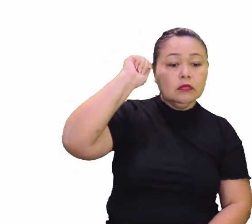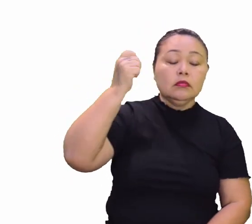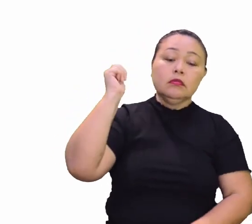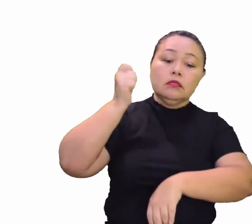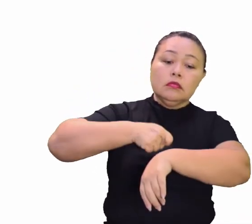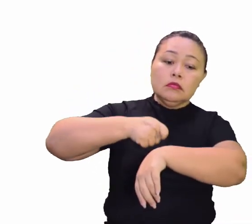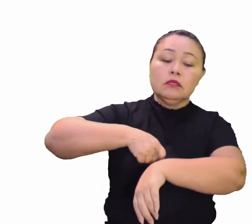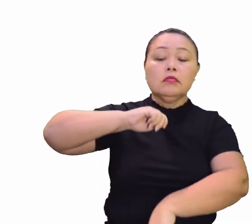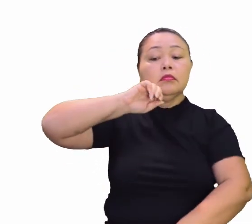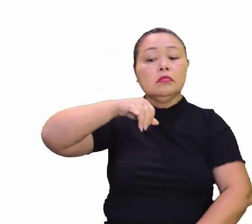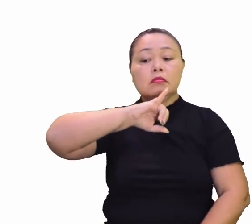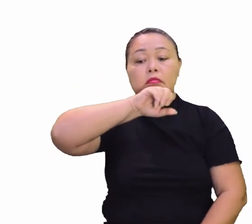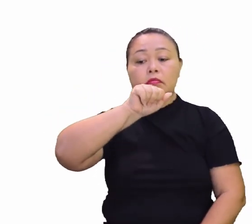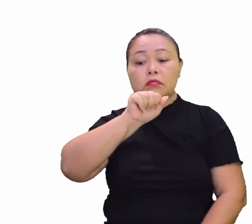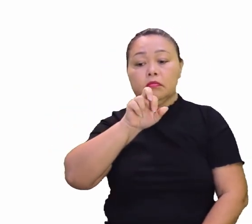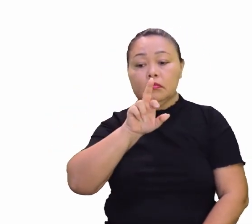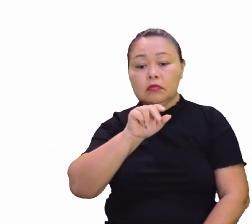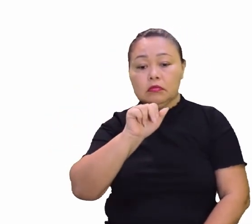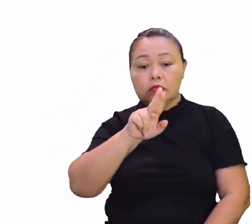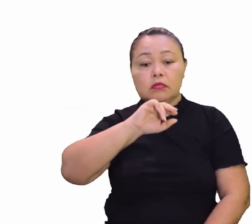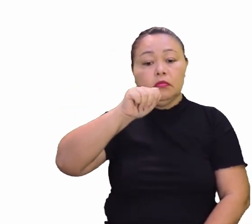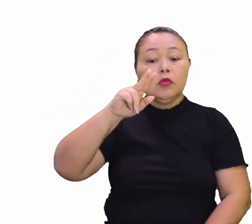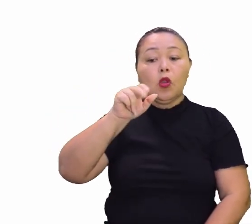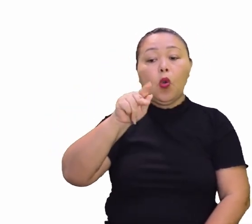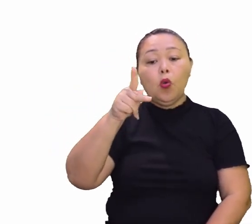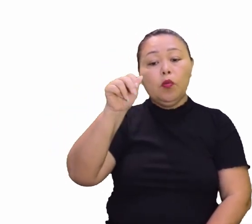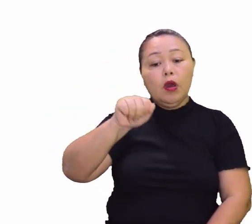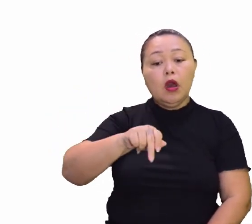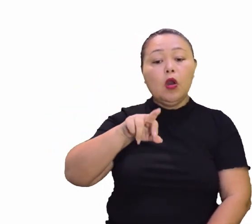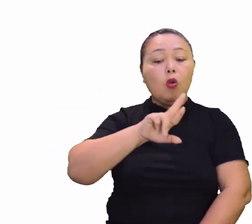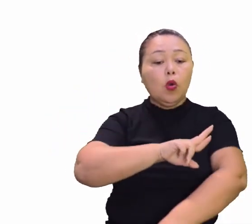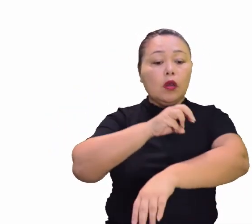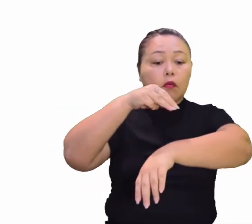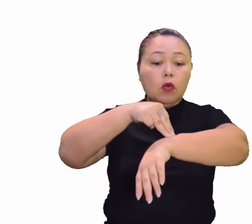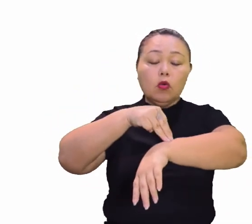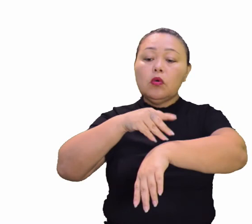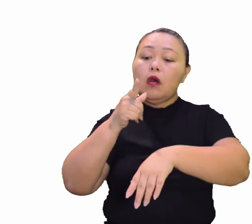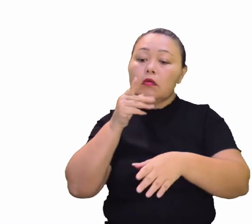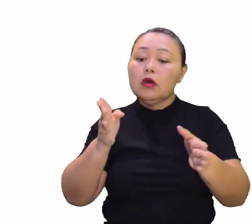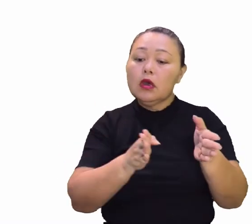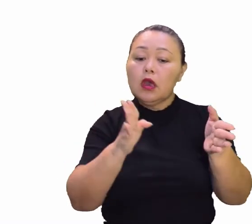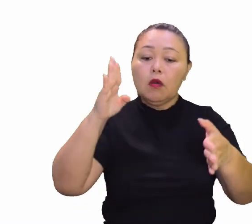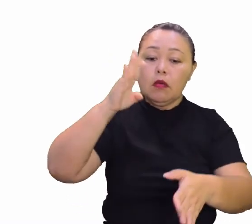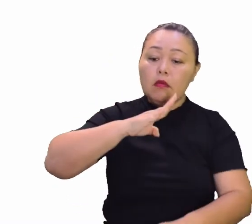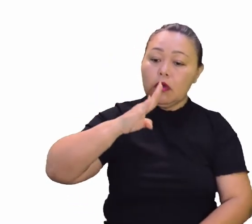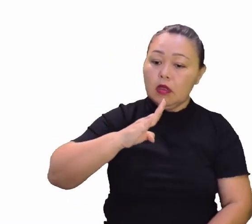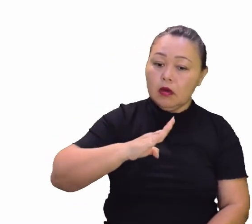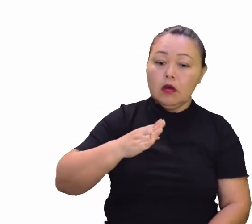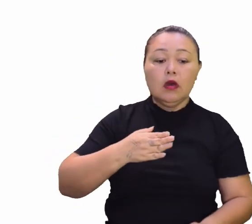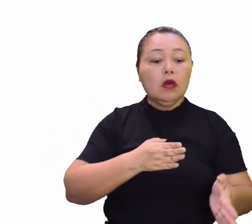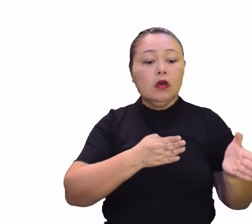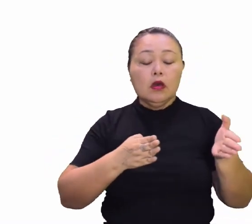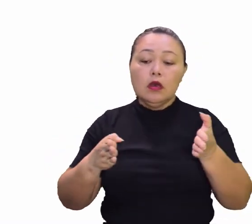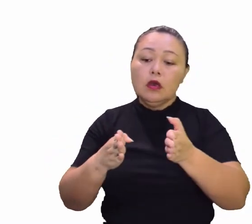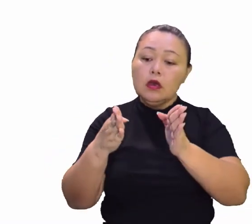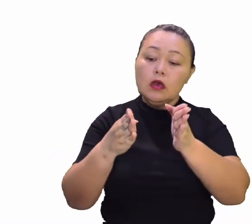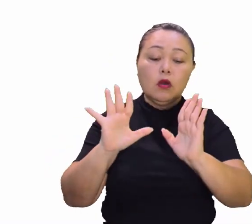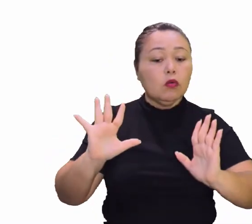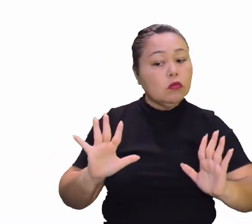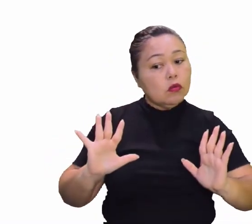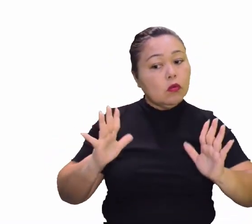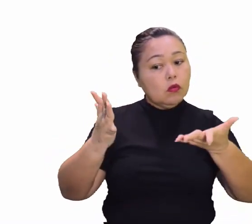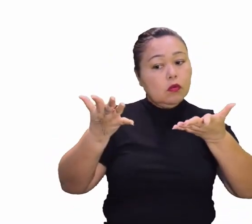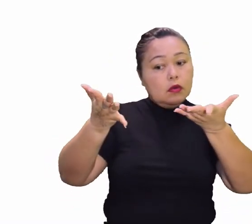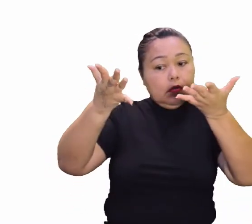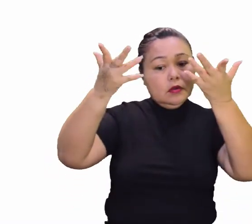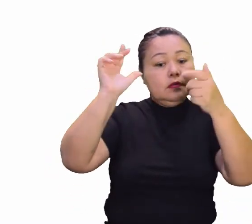Rio Machadinho, Rio Jaru, Rio Urupá, Rio Rolim de Moura, Rio Pimenta Bueno e